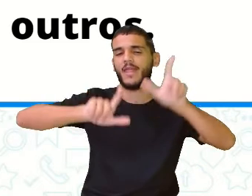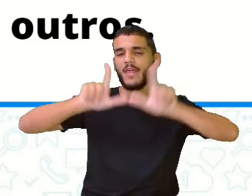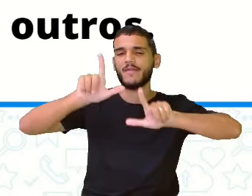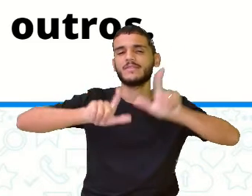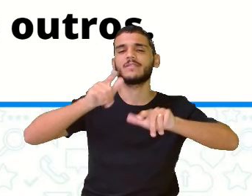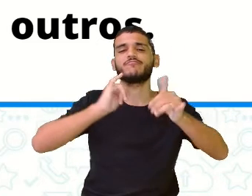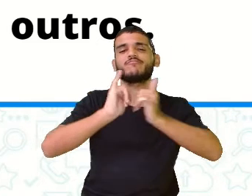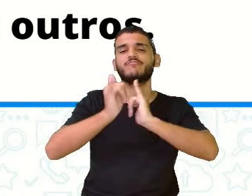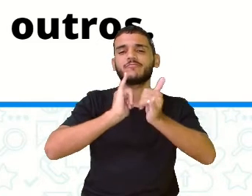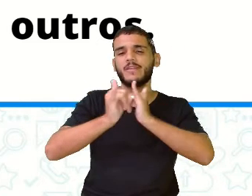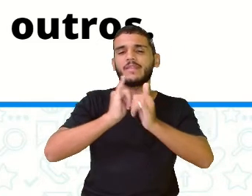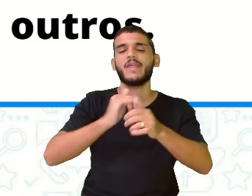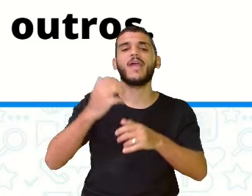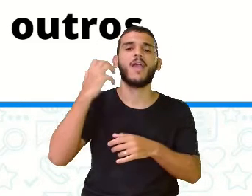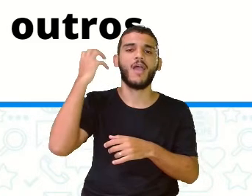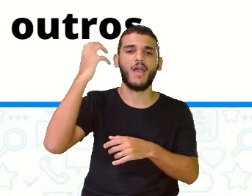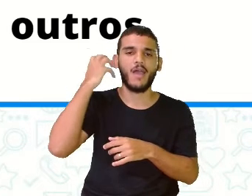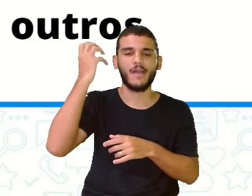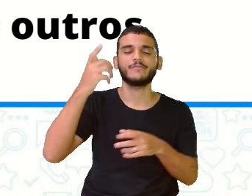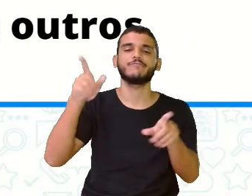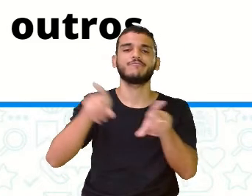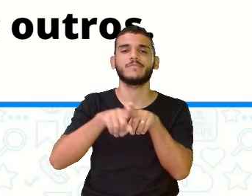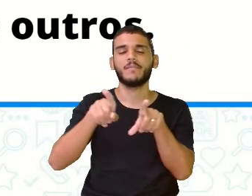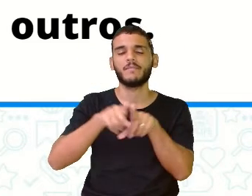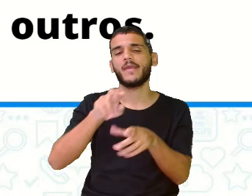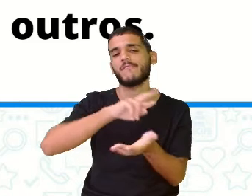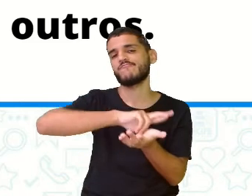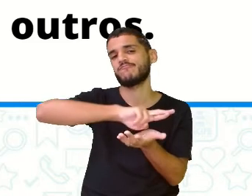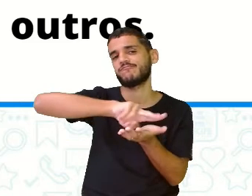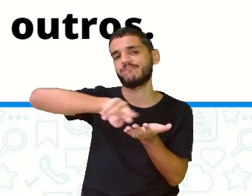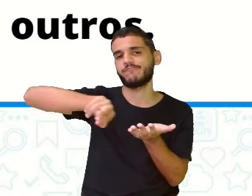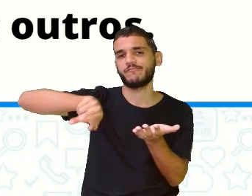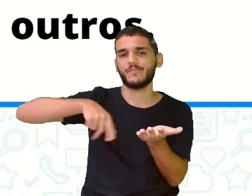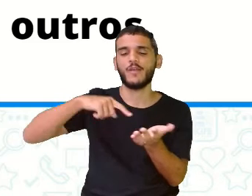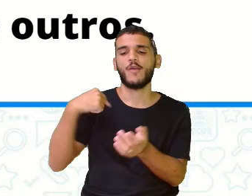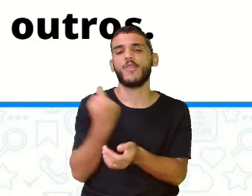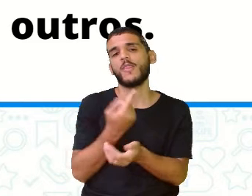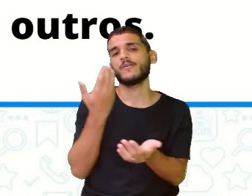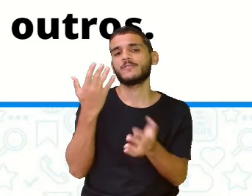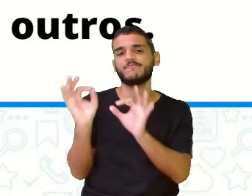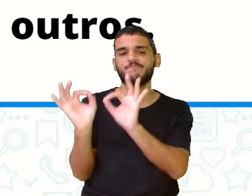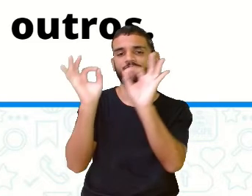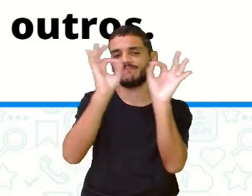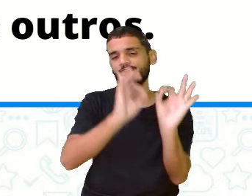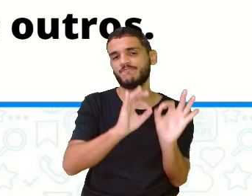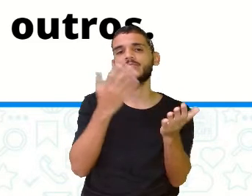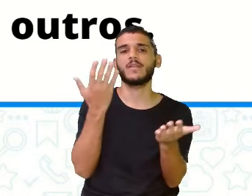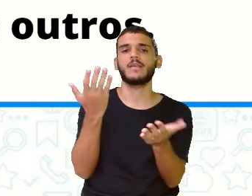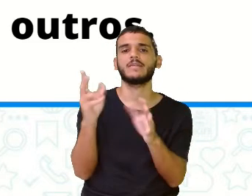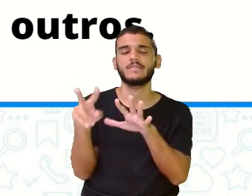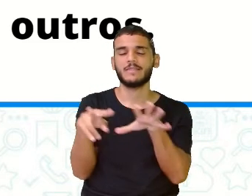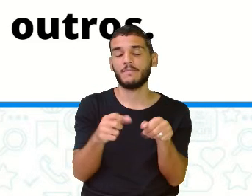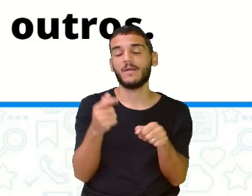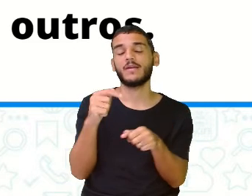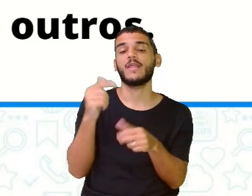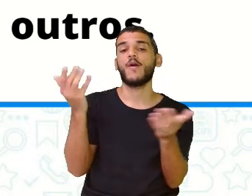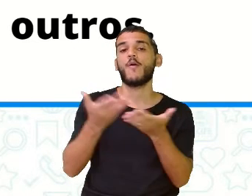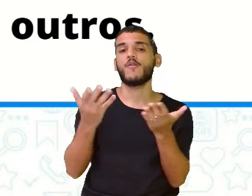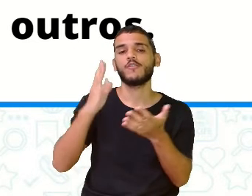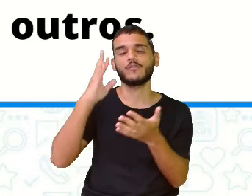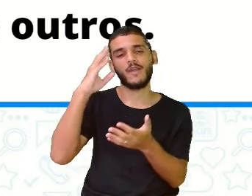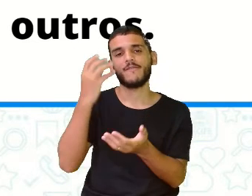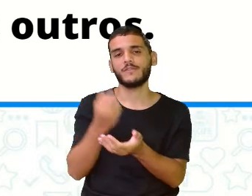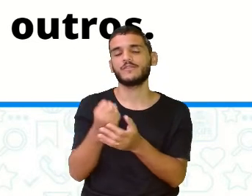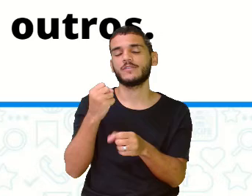internet e rádio, dentre outros. Então, isso aí nós vimos durante a semana, hoje, está a nível de uma revisão, né? É para dar